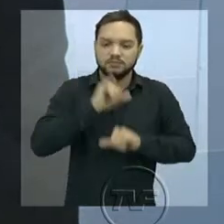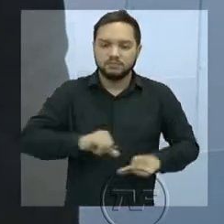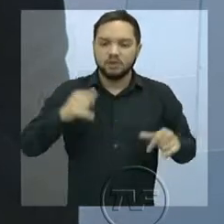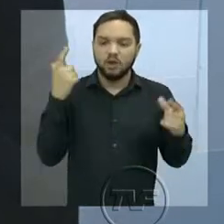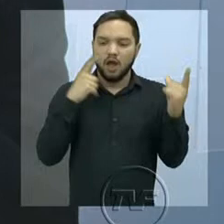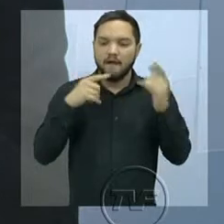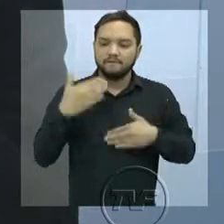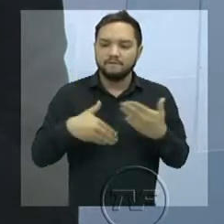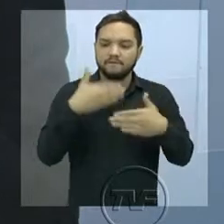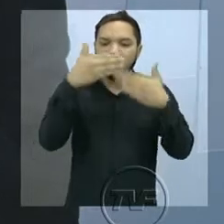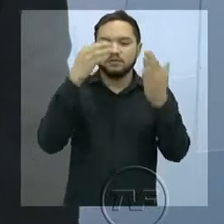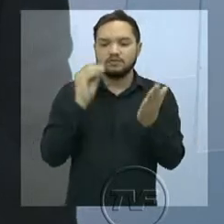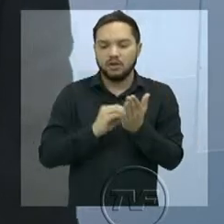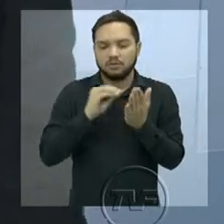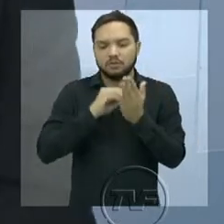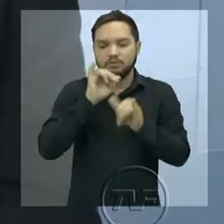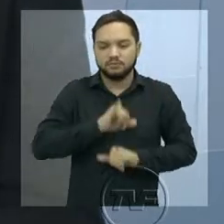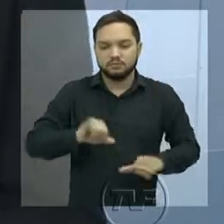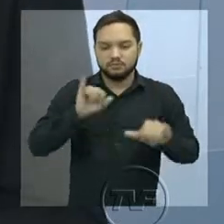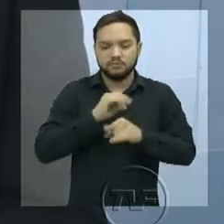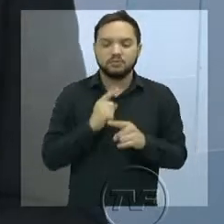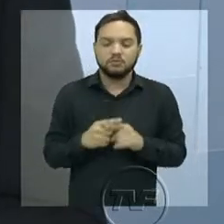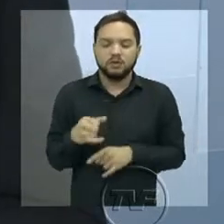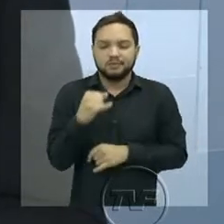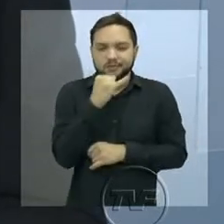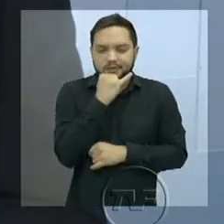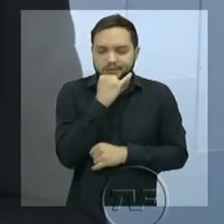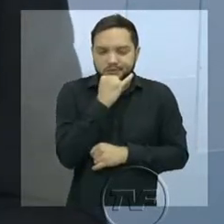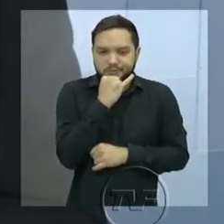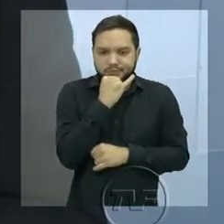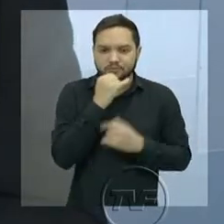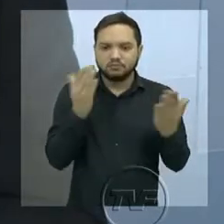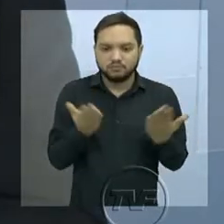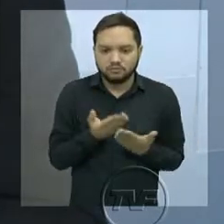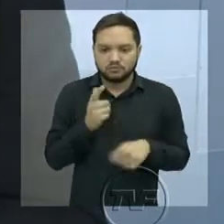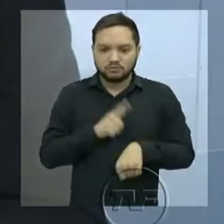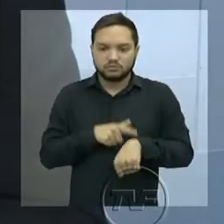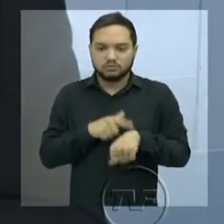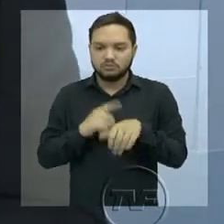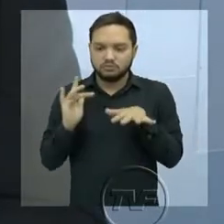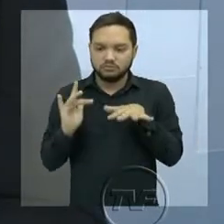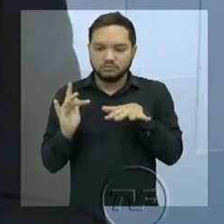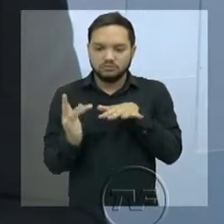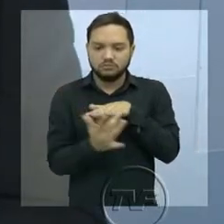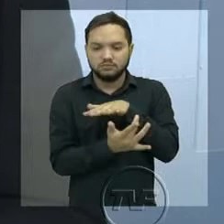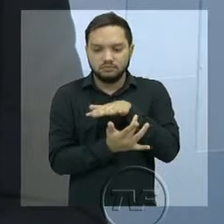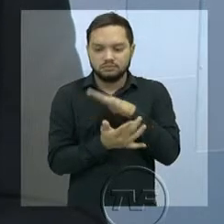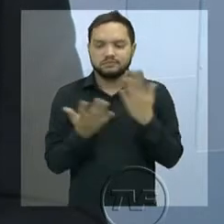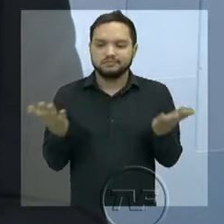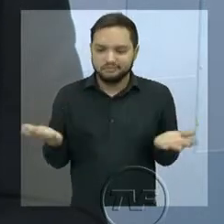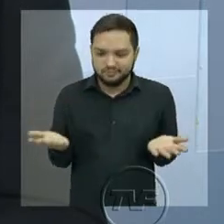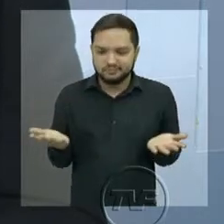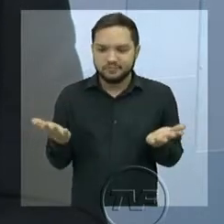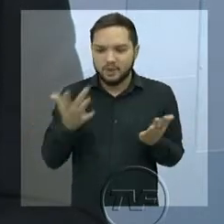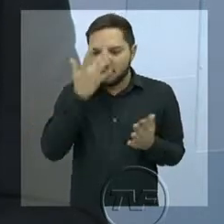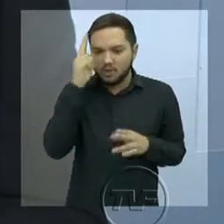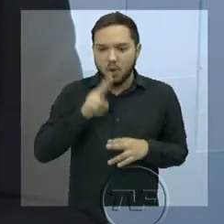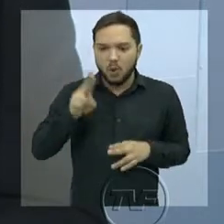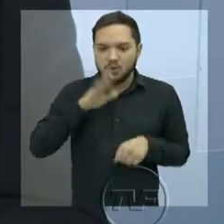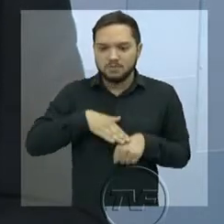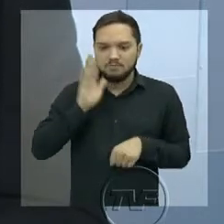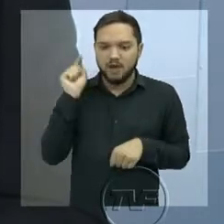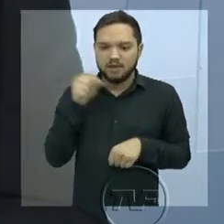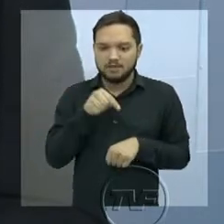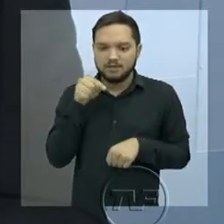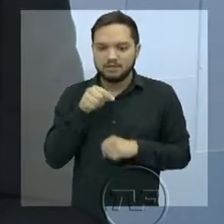avanços. Porque, infelizmente, nós vivemos, Paulo, uma época de redes sociais, onde literalmente